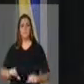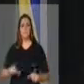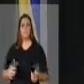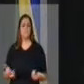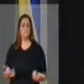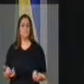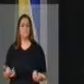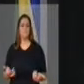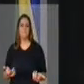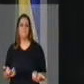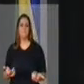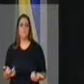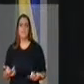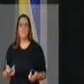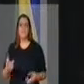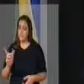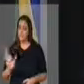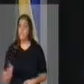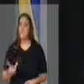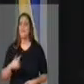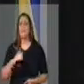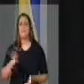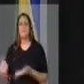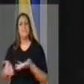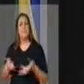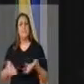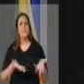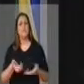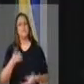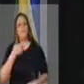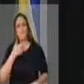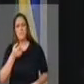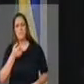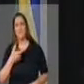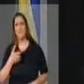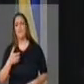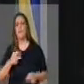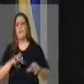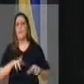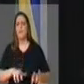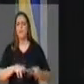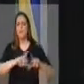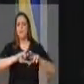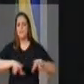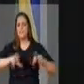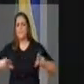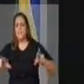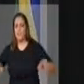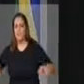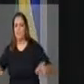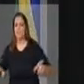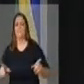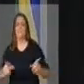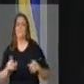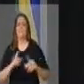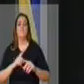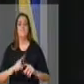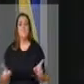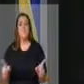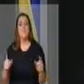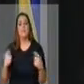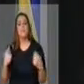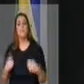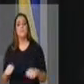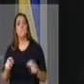de órgãos diferentes. Esse medicamento é para câncer do pulmão, esse medicamento é para câncer. Na verdade, nós precisamos de tratamentos